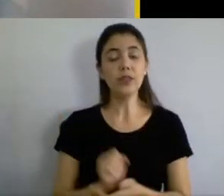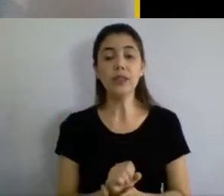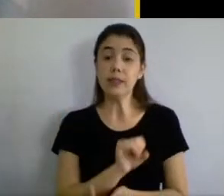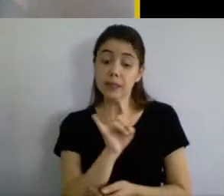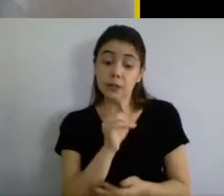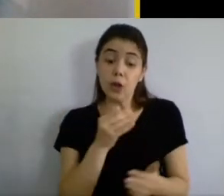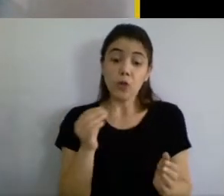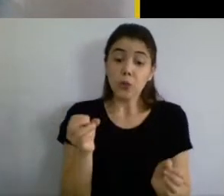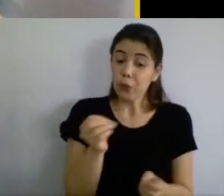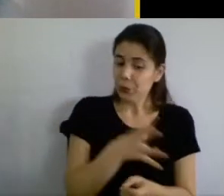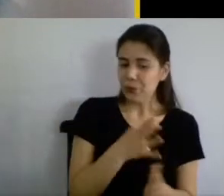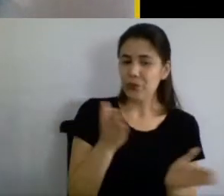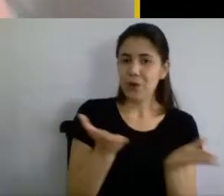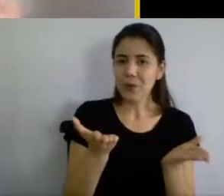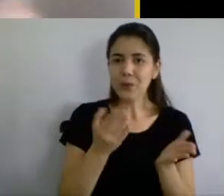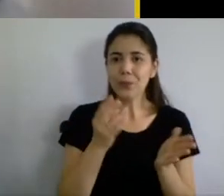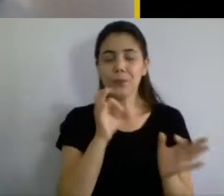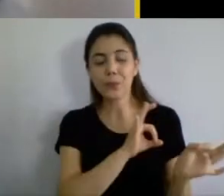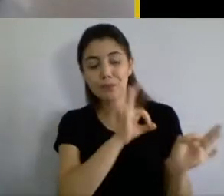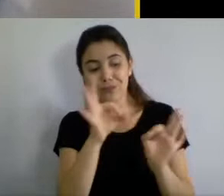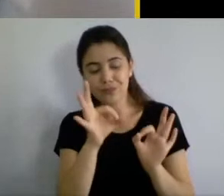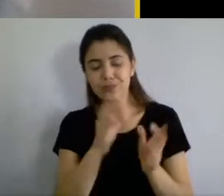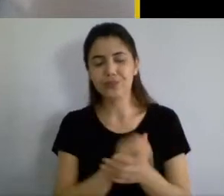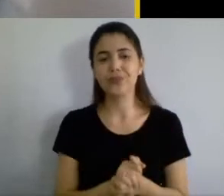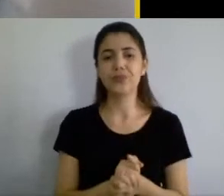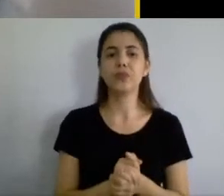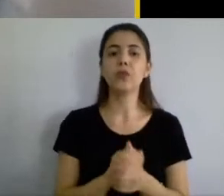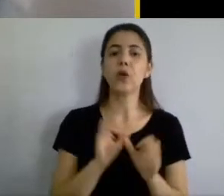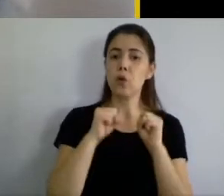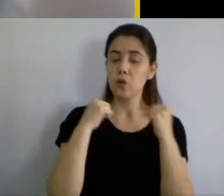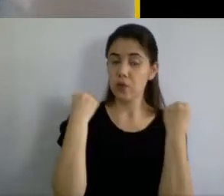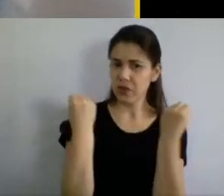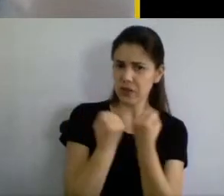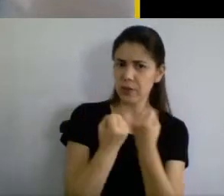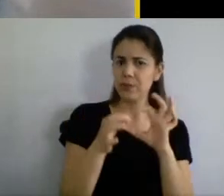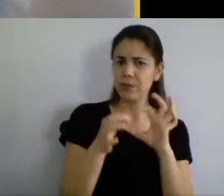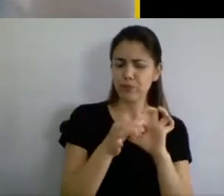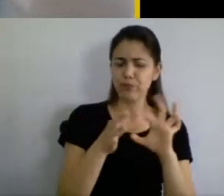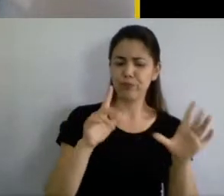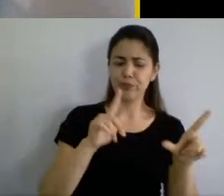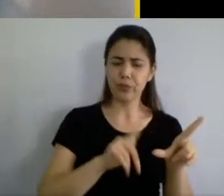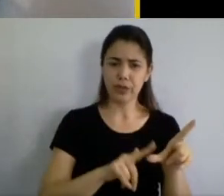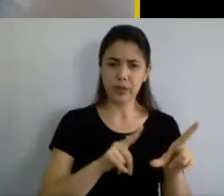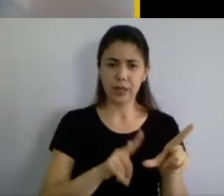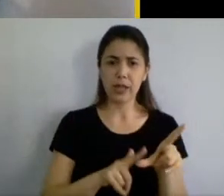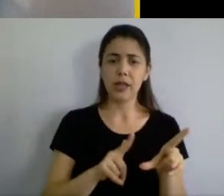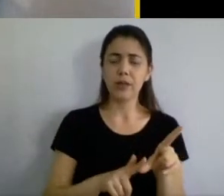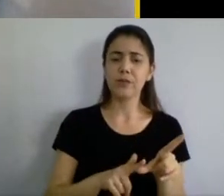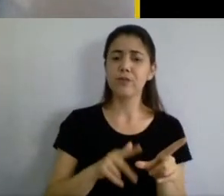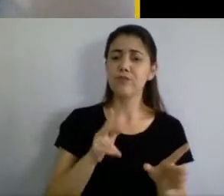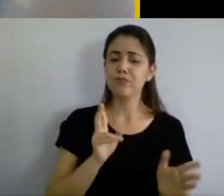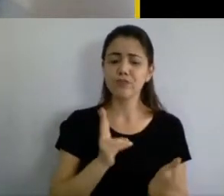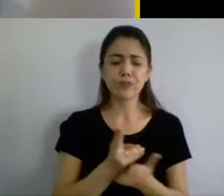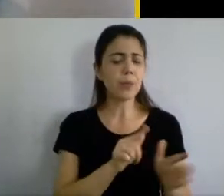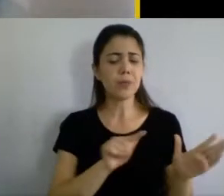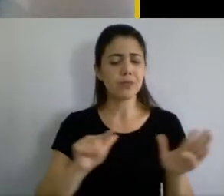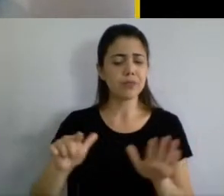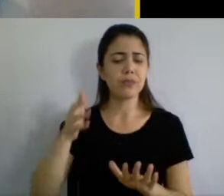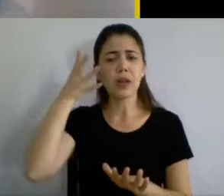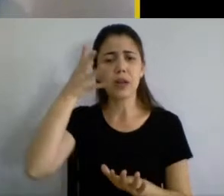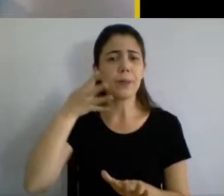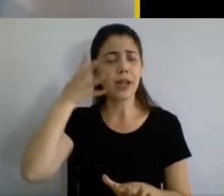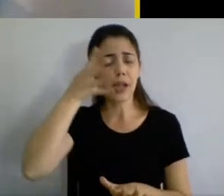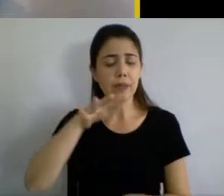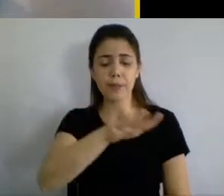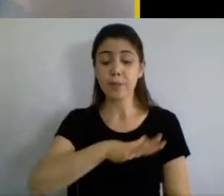a partir de agora. Né, os Seminários Abertos, ele traz palestras semanalmente nas grandes áreas das letras. Né?